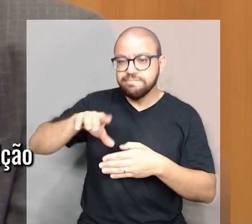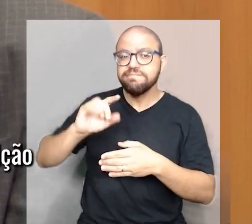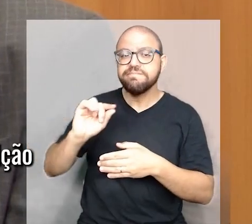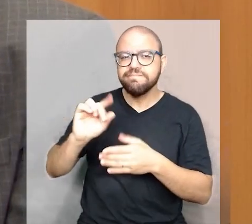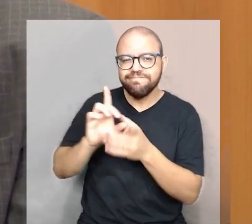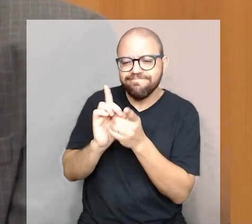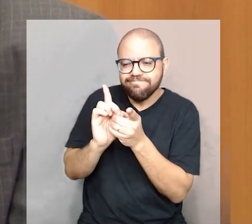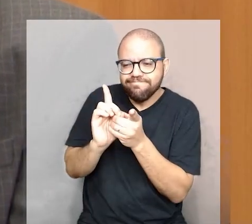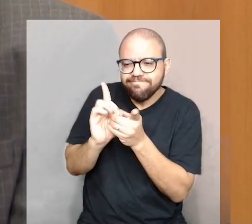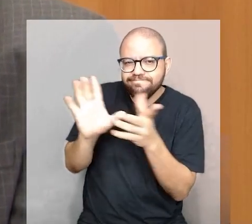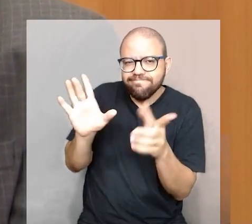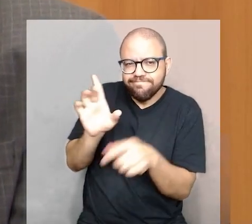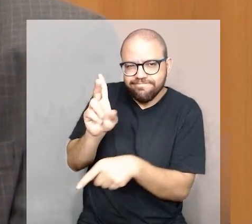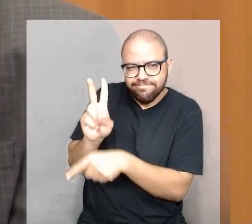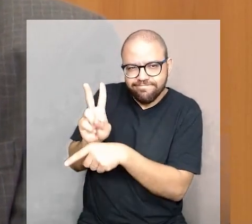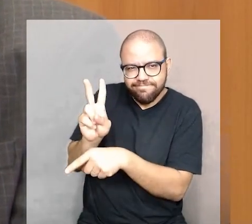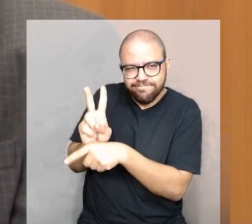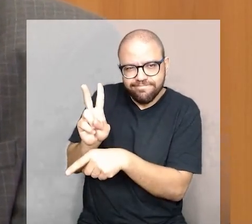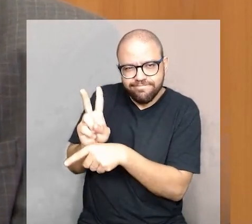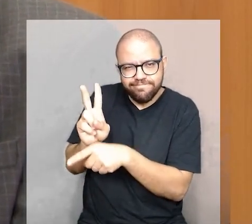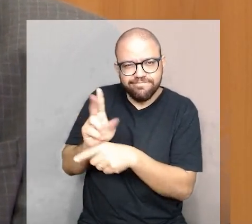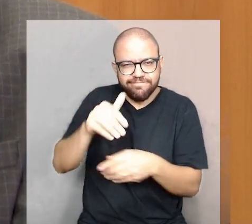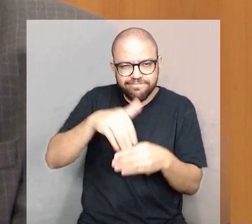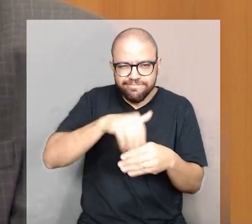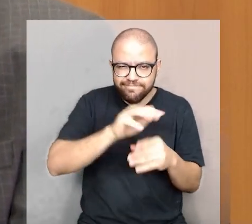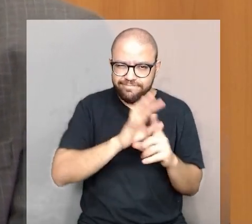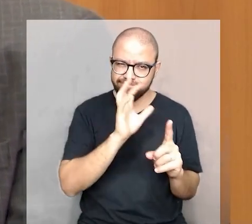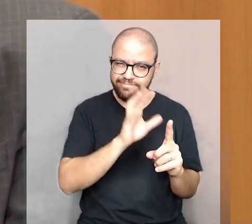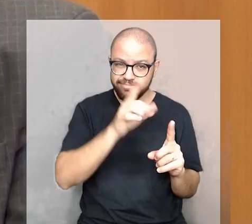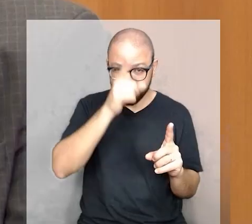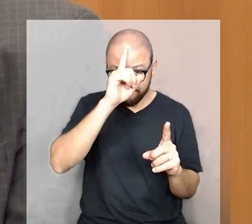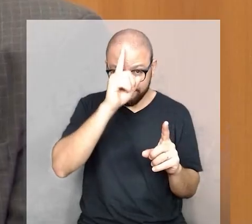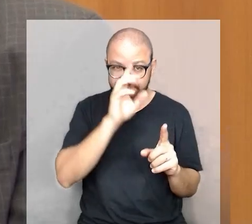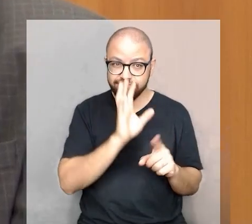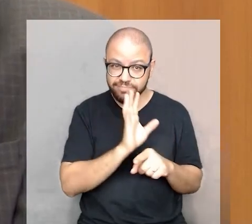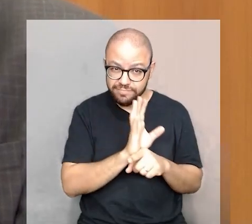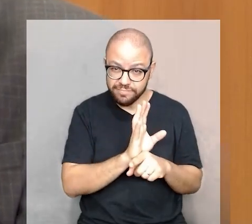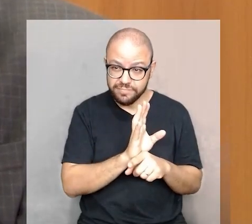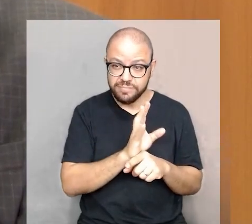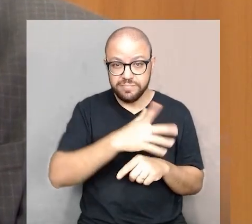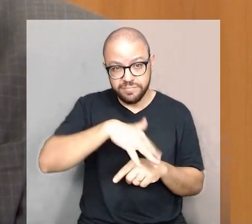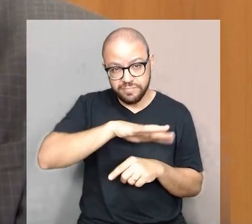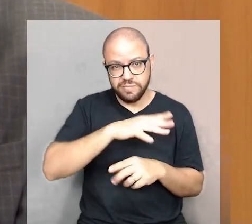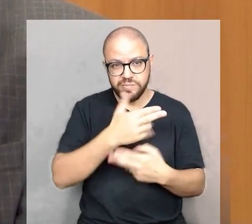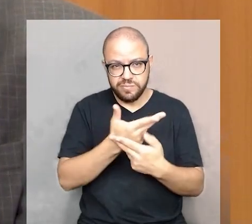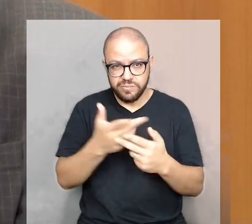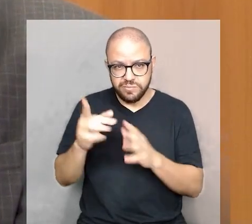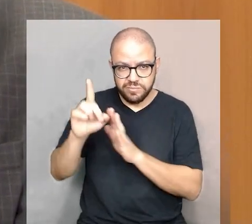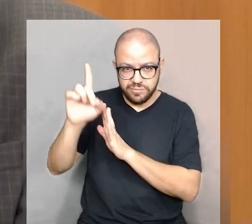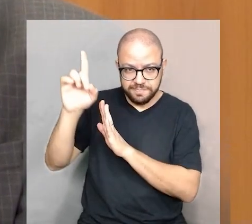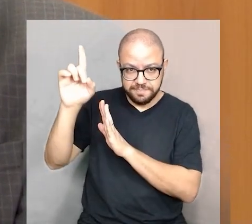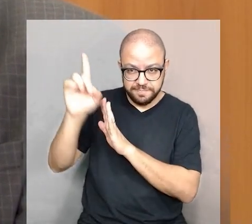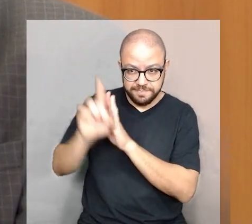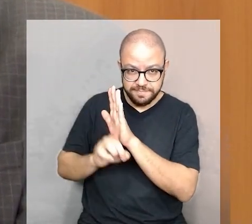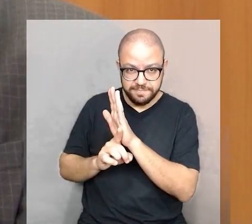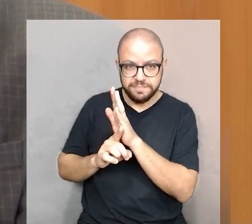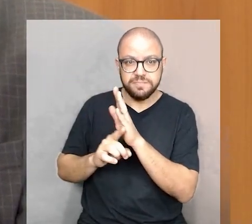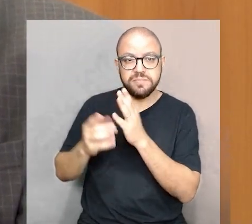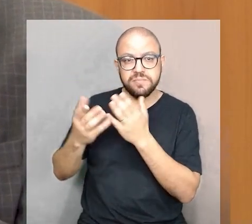da democracia. Nós mostramos isso no combate ao assédio eleitoral, nós mostramos isso todo dia no combate a essas mazelas do